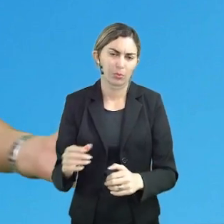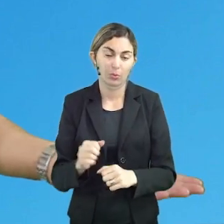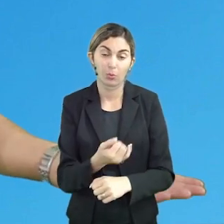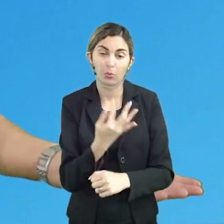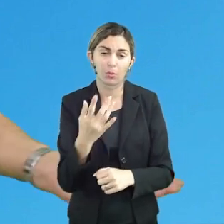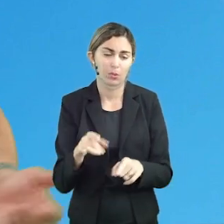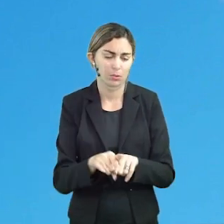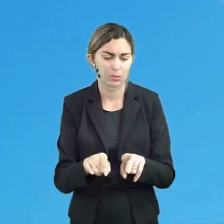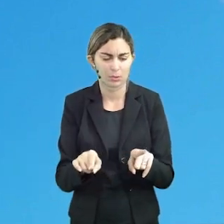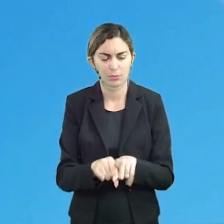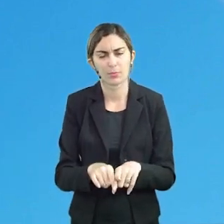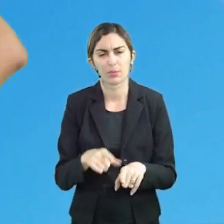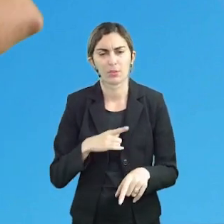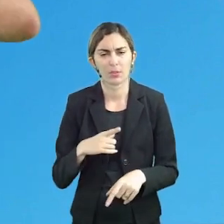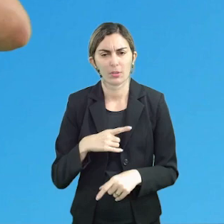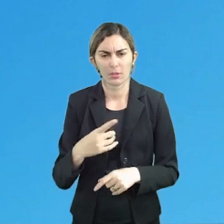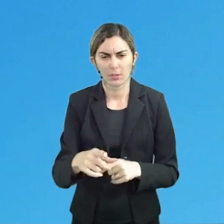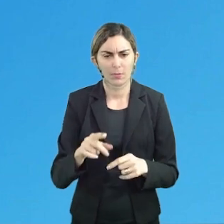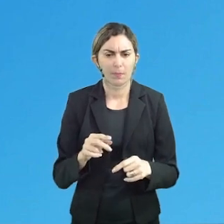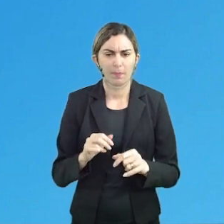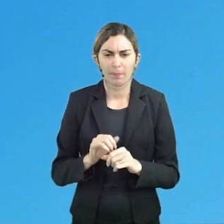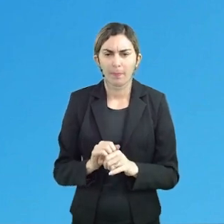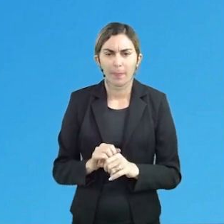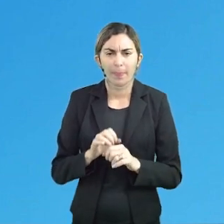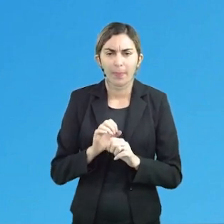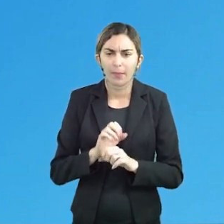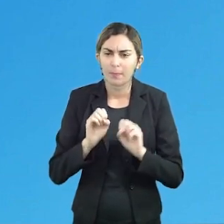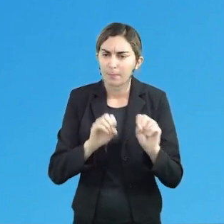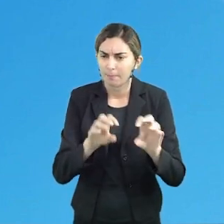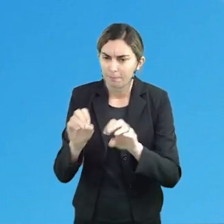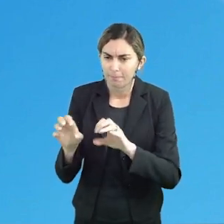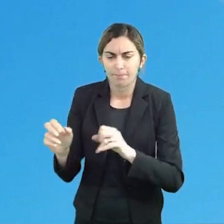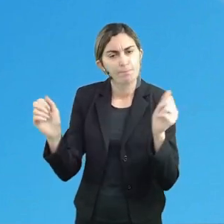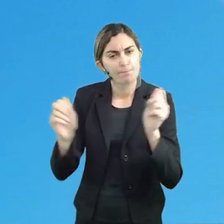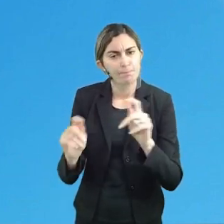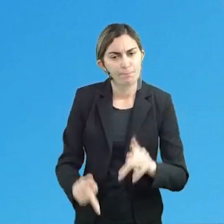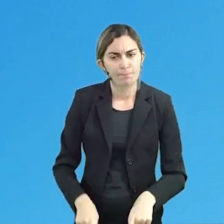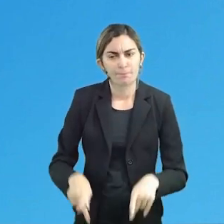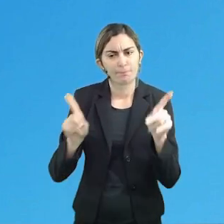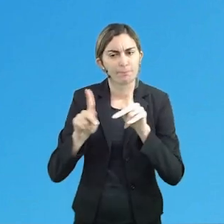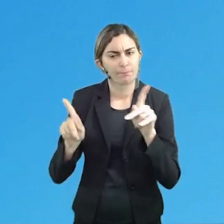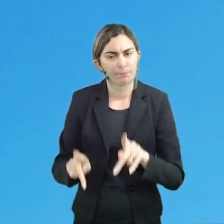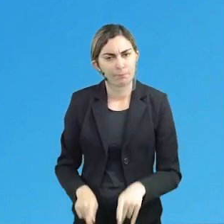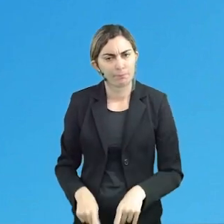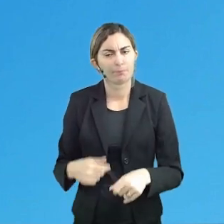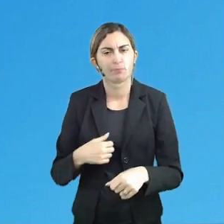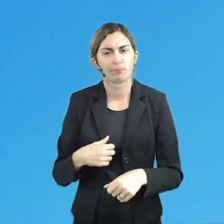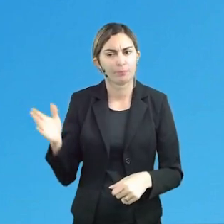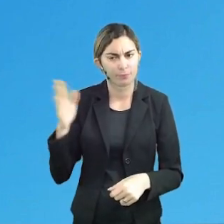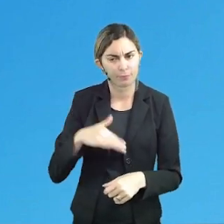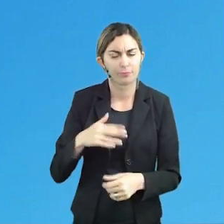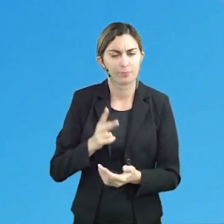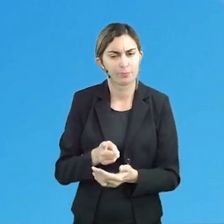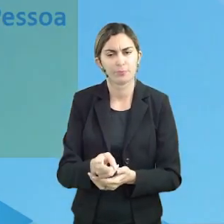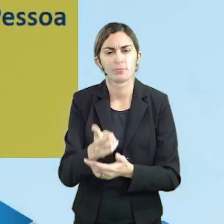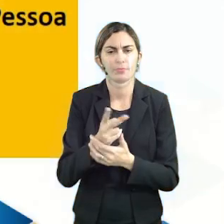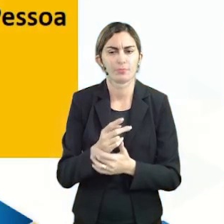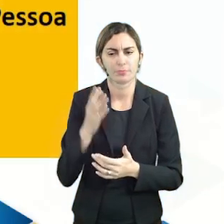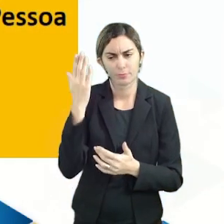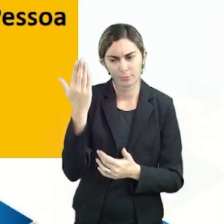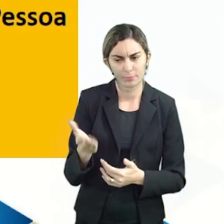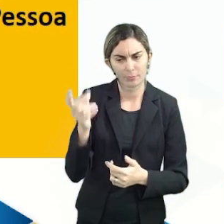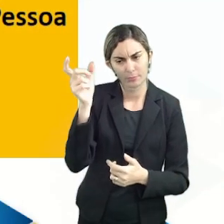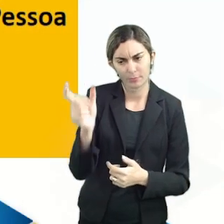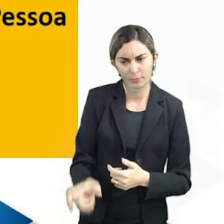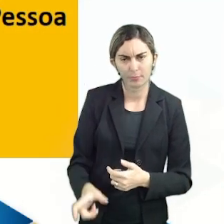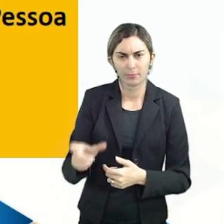quanto também a questão de pregar a paz. E vamos adiante. Acompanhem comigo. Dom Helder